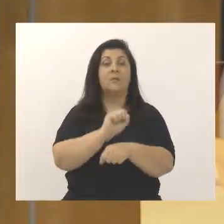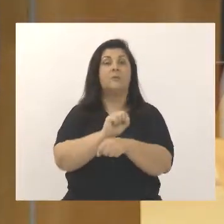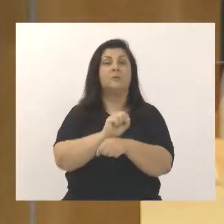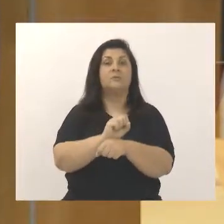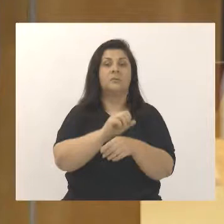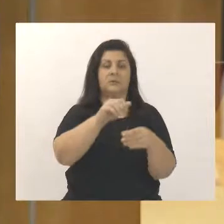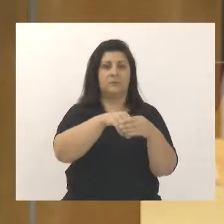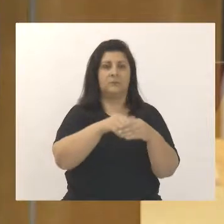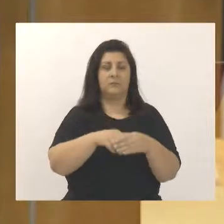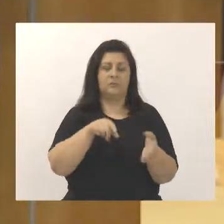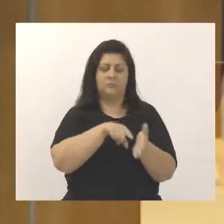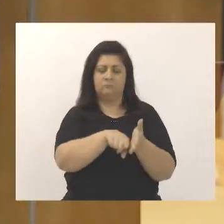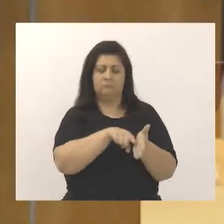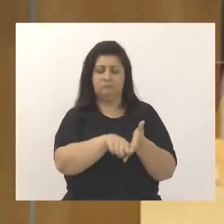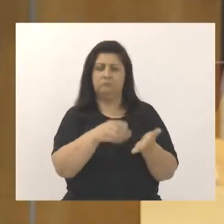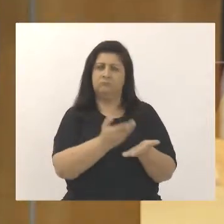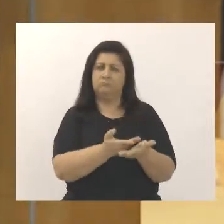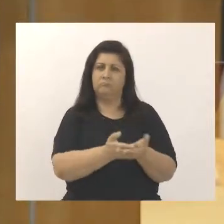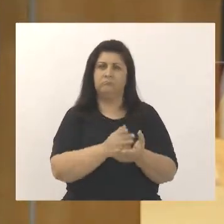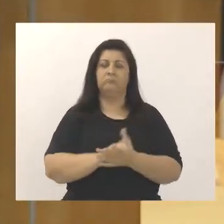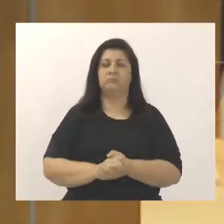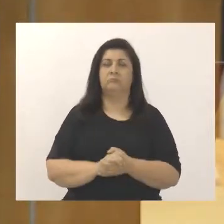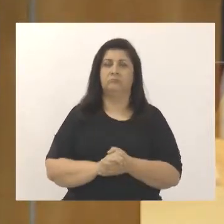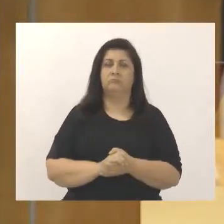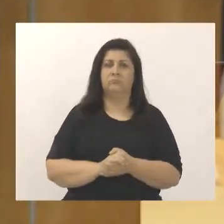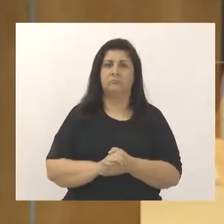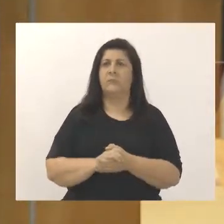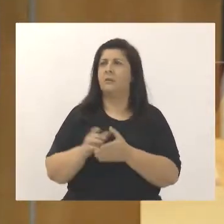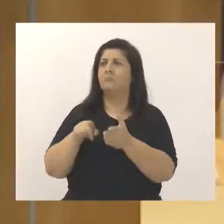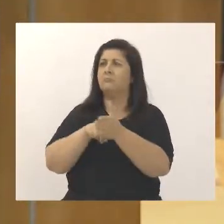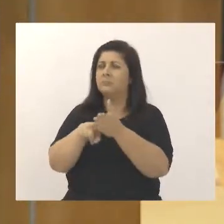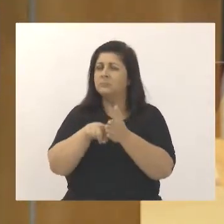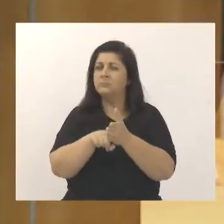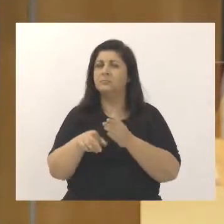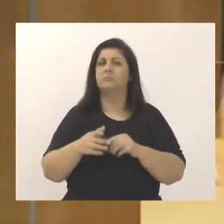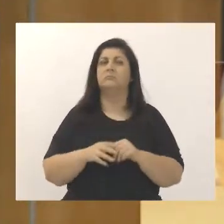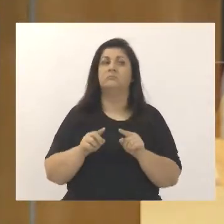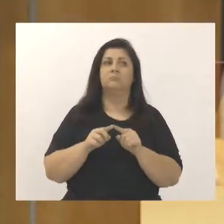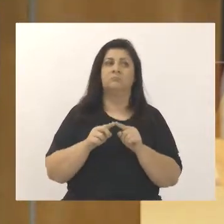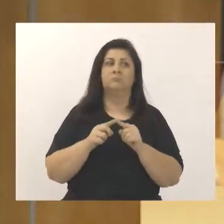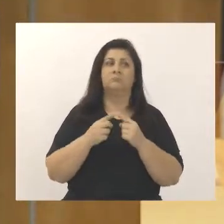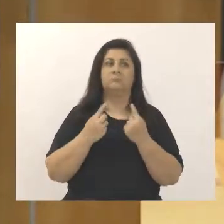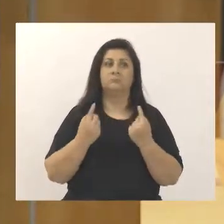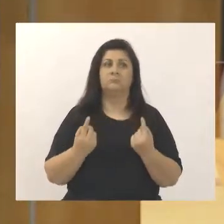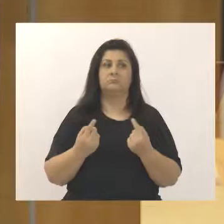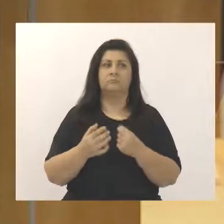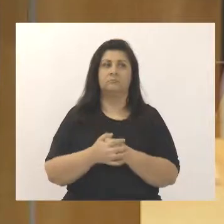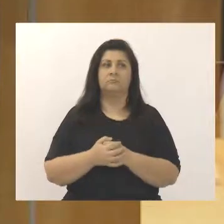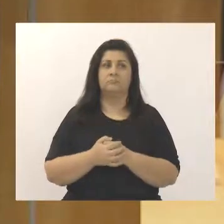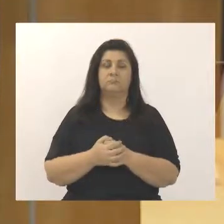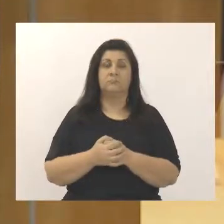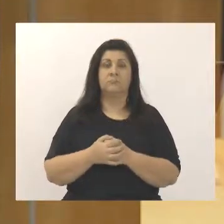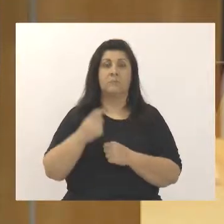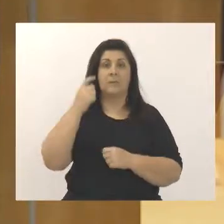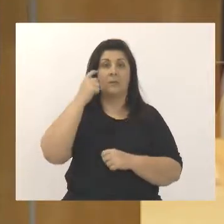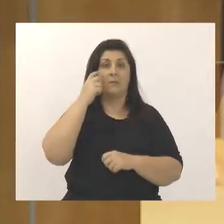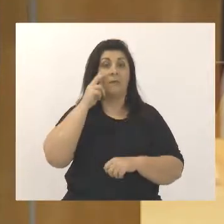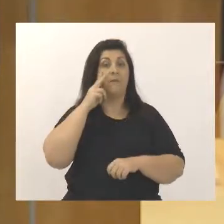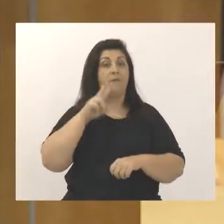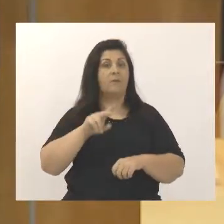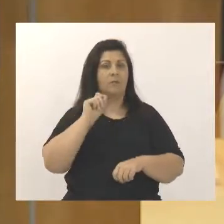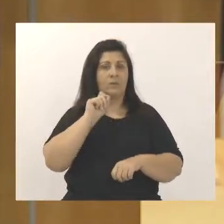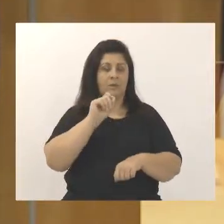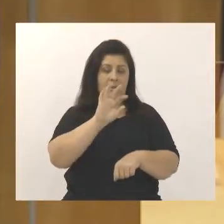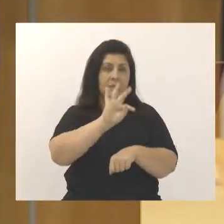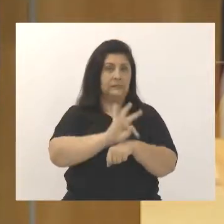entendeu? Estudei esse projeto, procurei ter conhecimento, mas eu vou pela técnica, eu